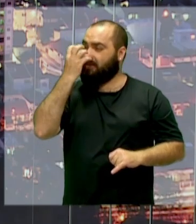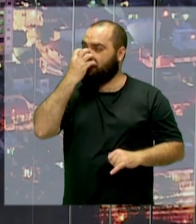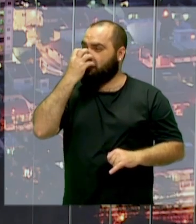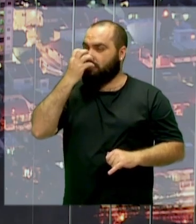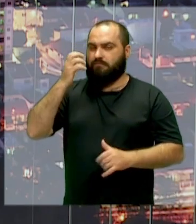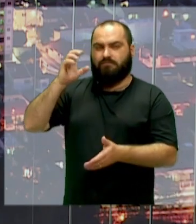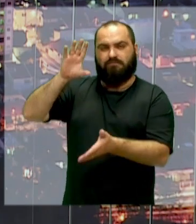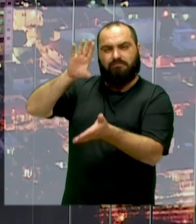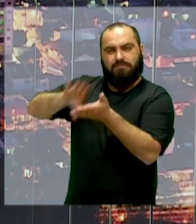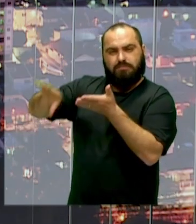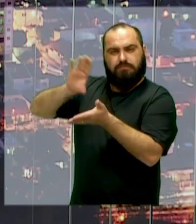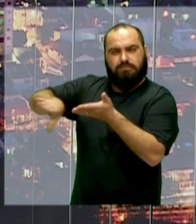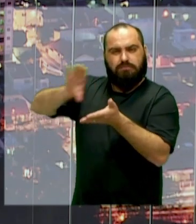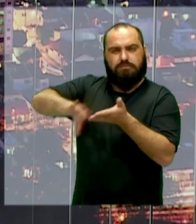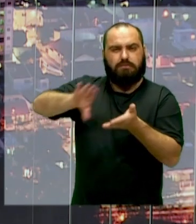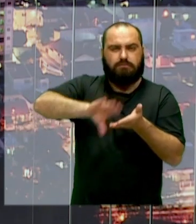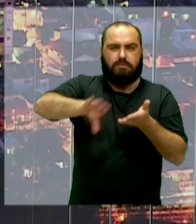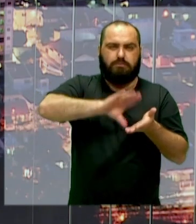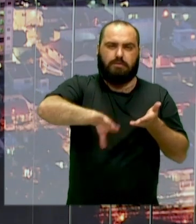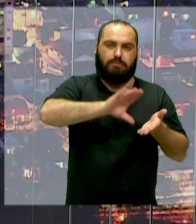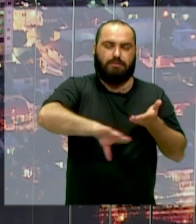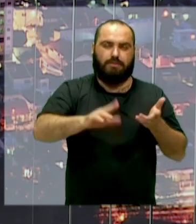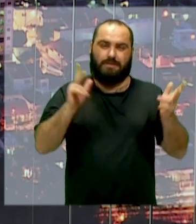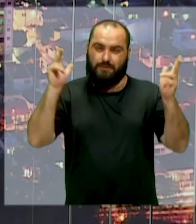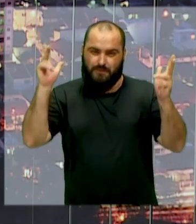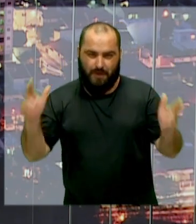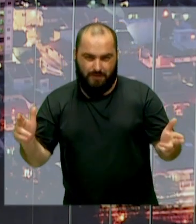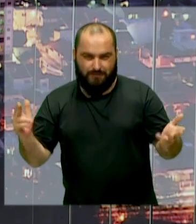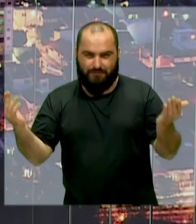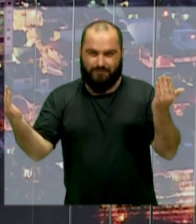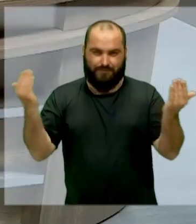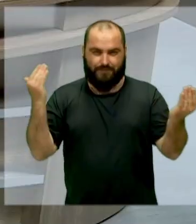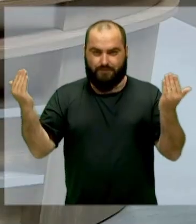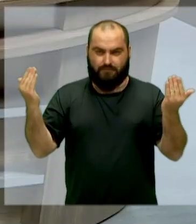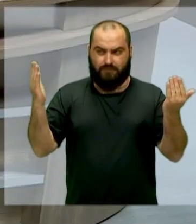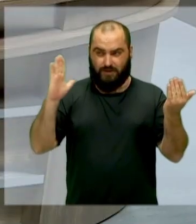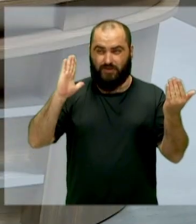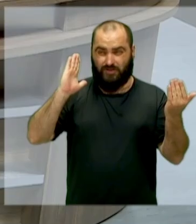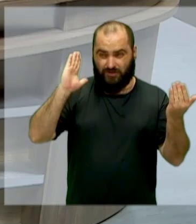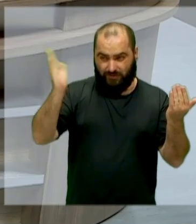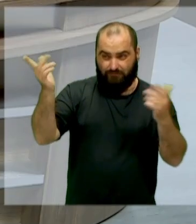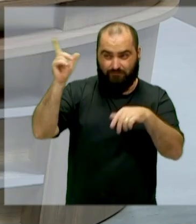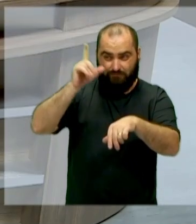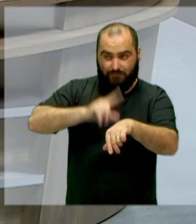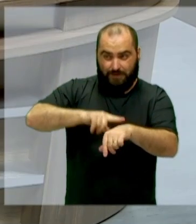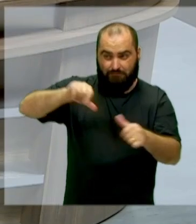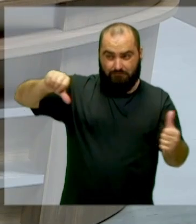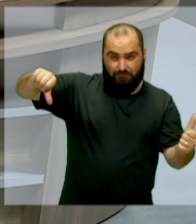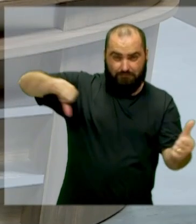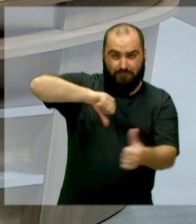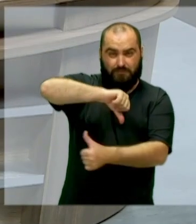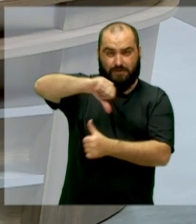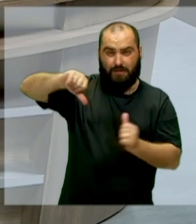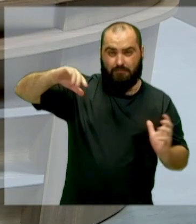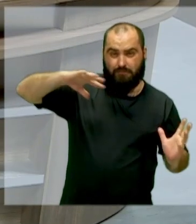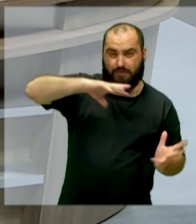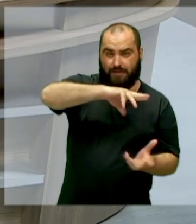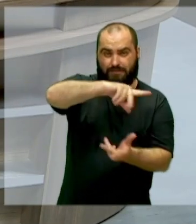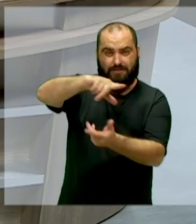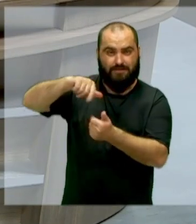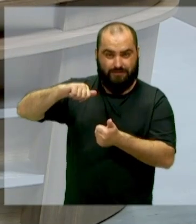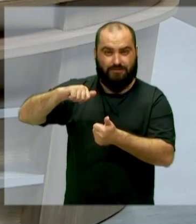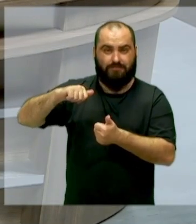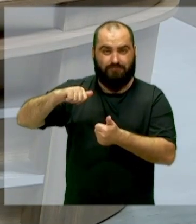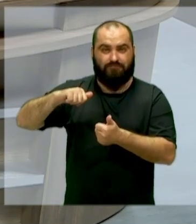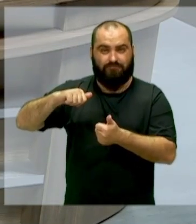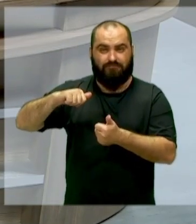livra delas num sacolejo a gente já chegou nesse sacolejo né o planeta tá sacolejando e nós é que somos as